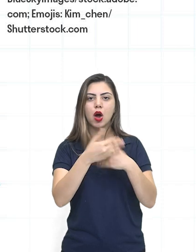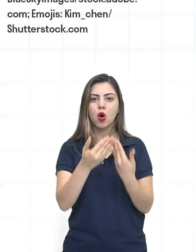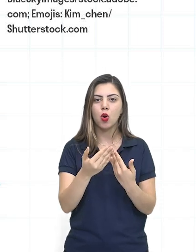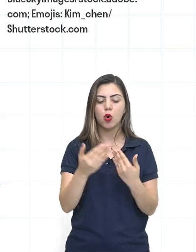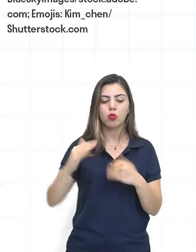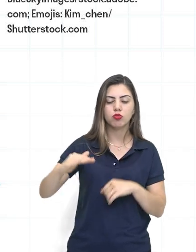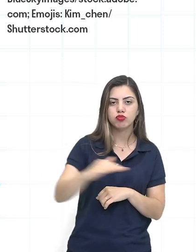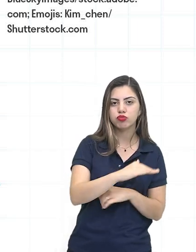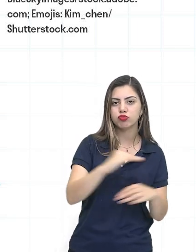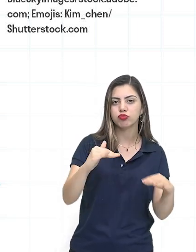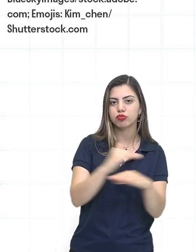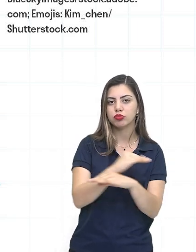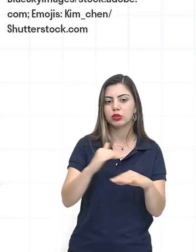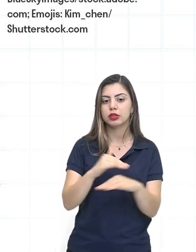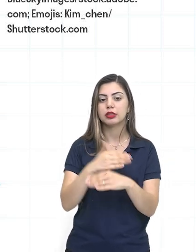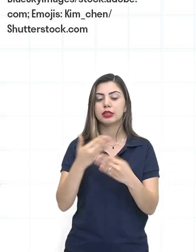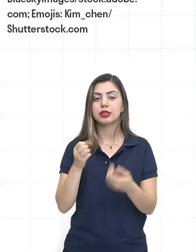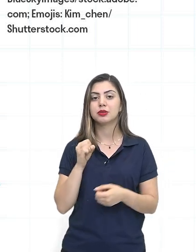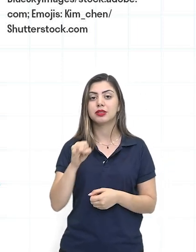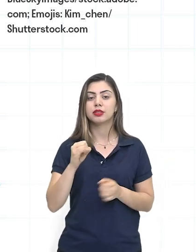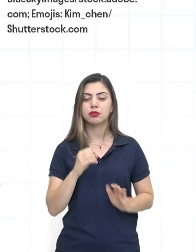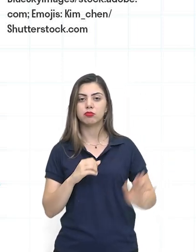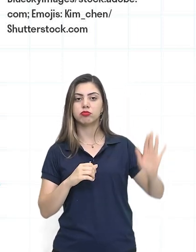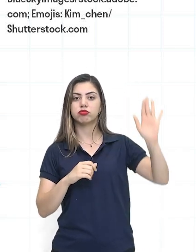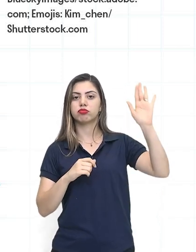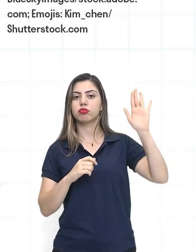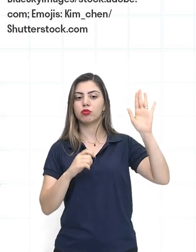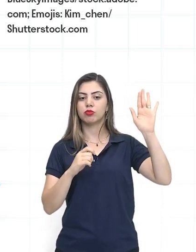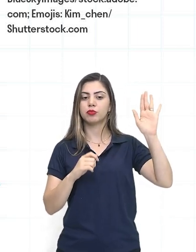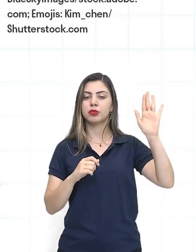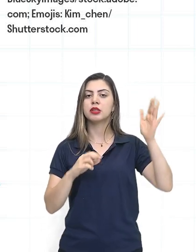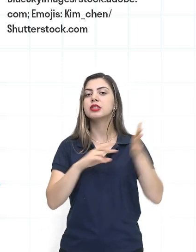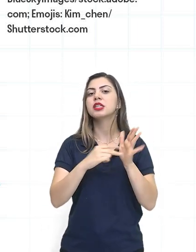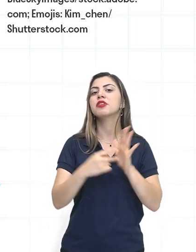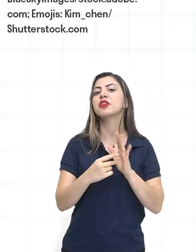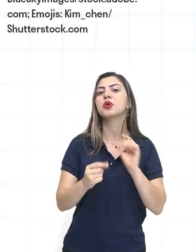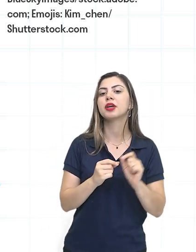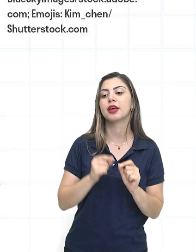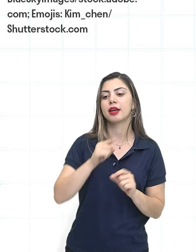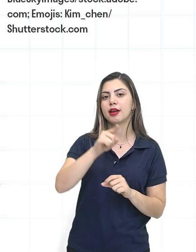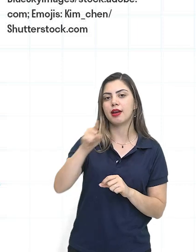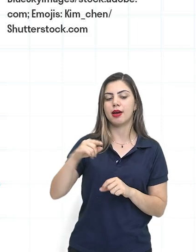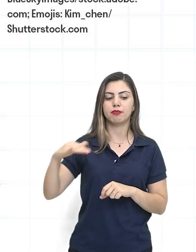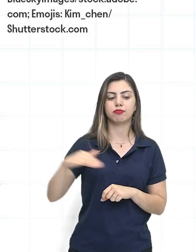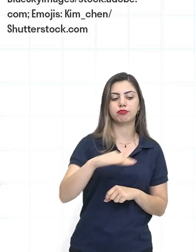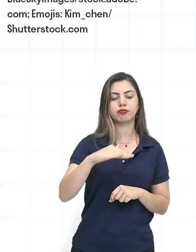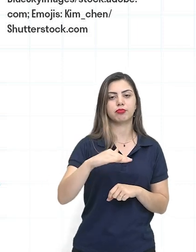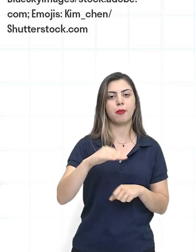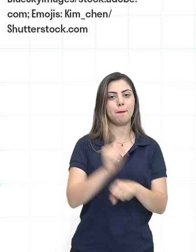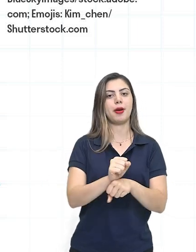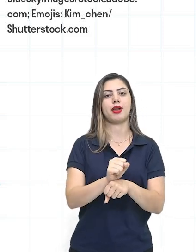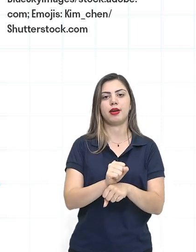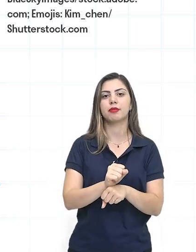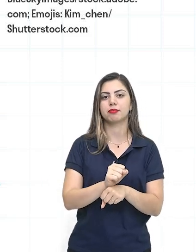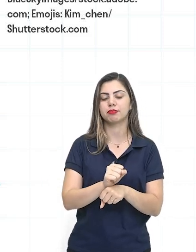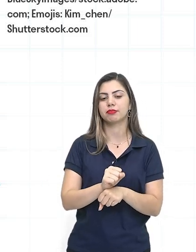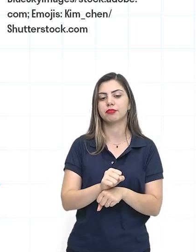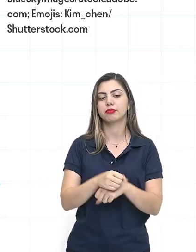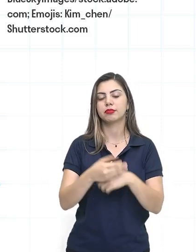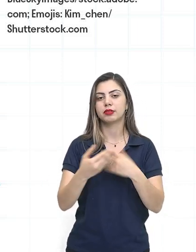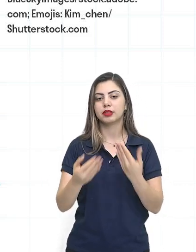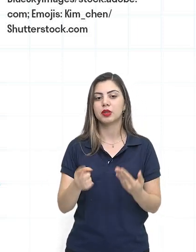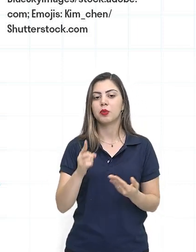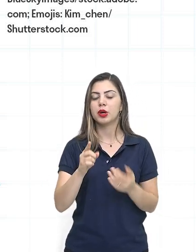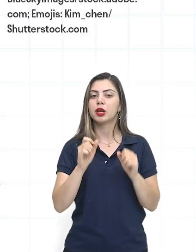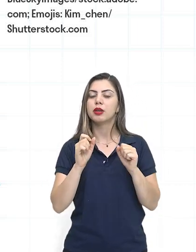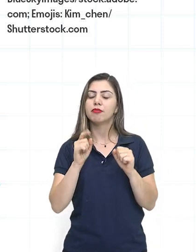Então, no momento que ele suspende a mão, é para o motorista parar, não é? E aí ele vai dizendo